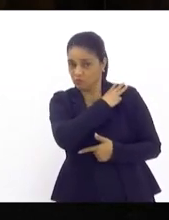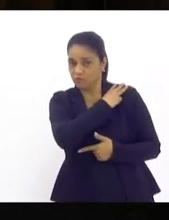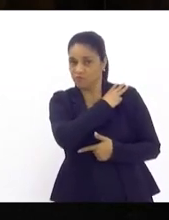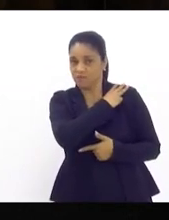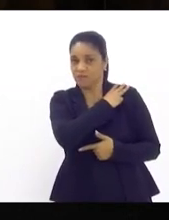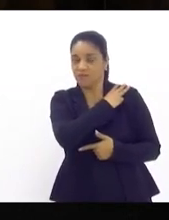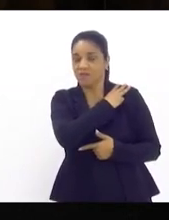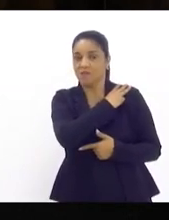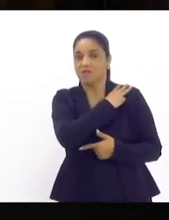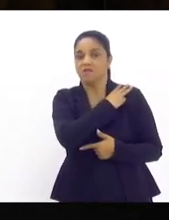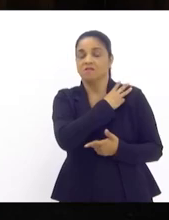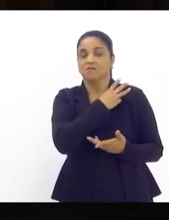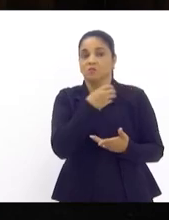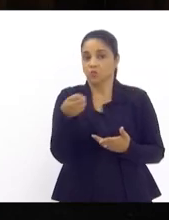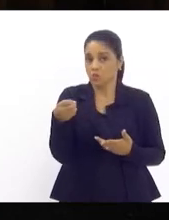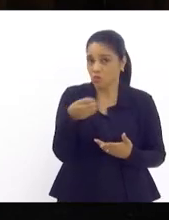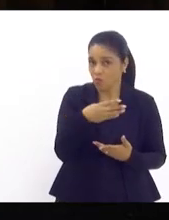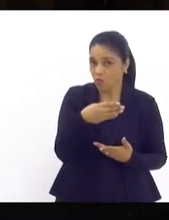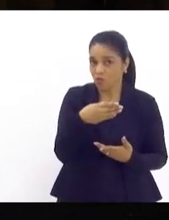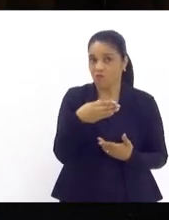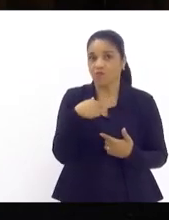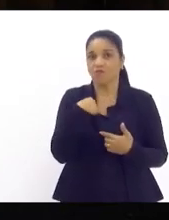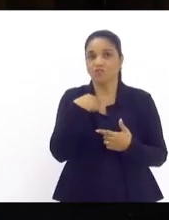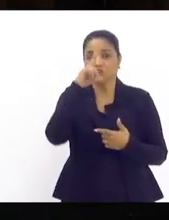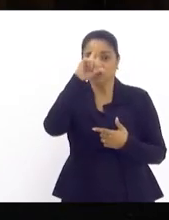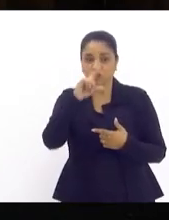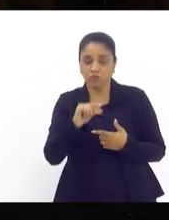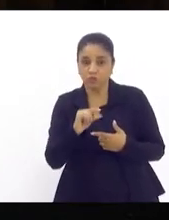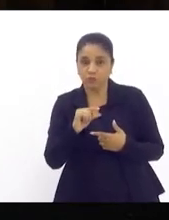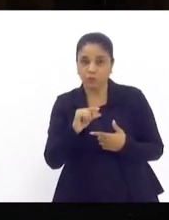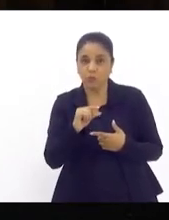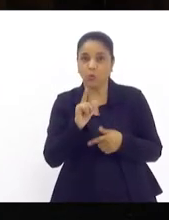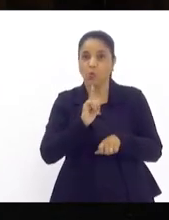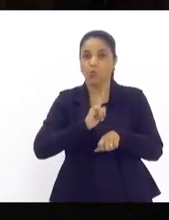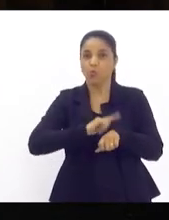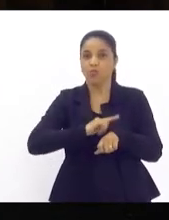diminui a carga horária